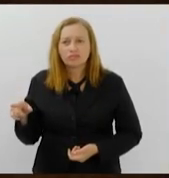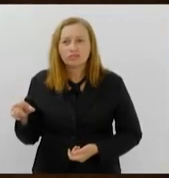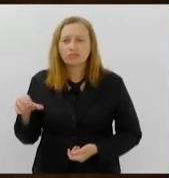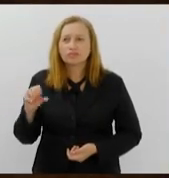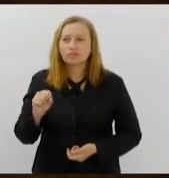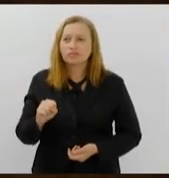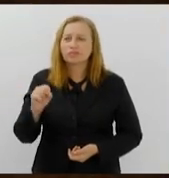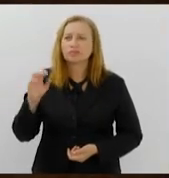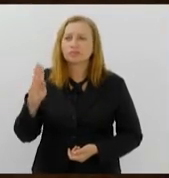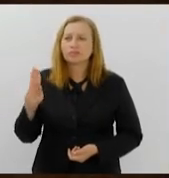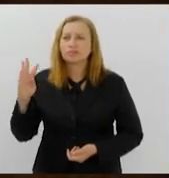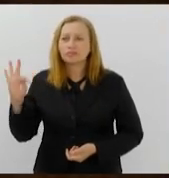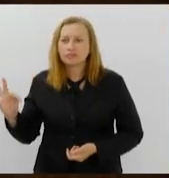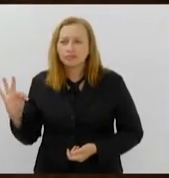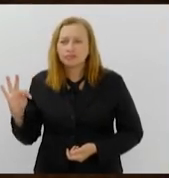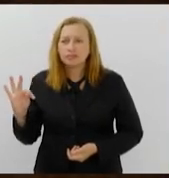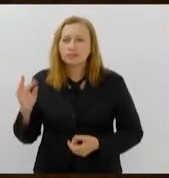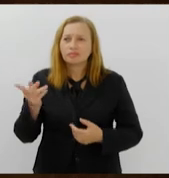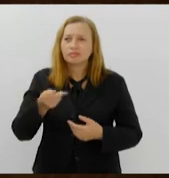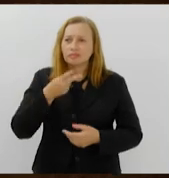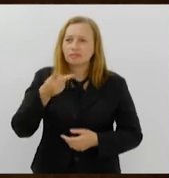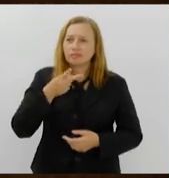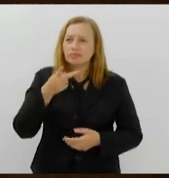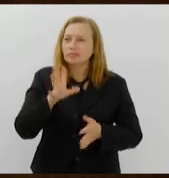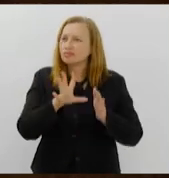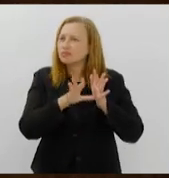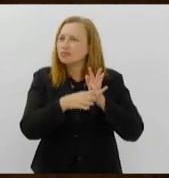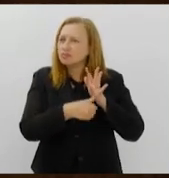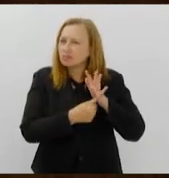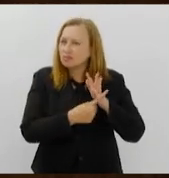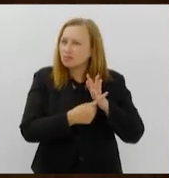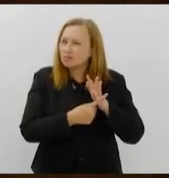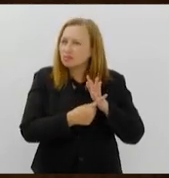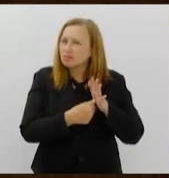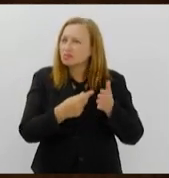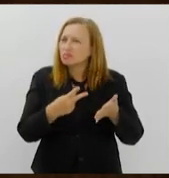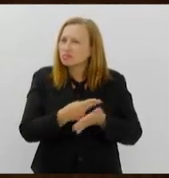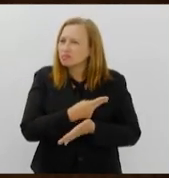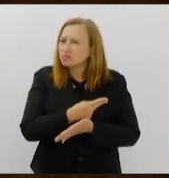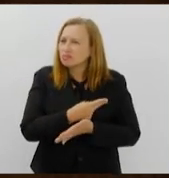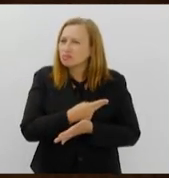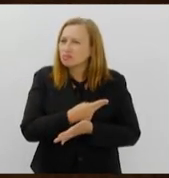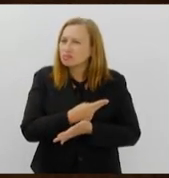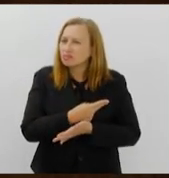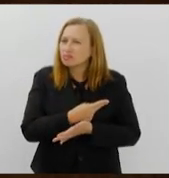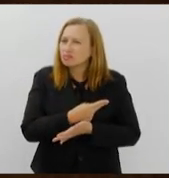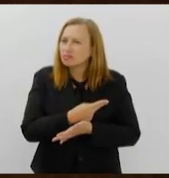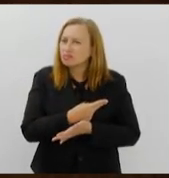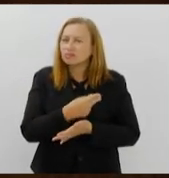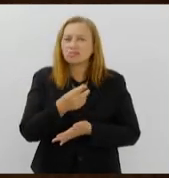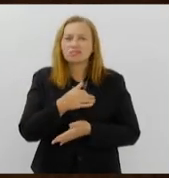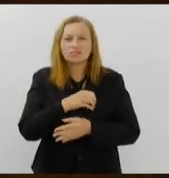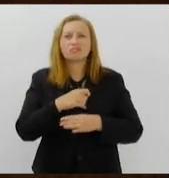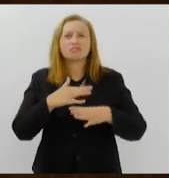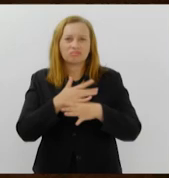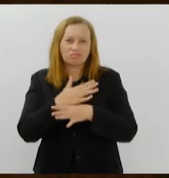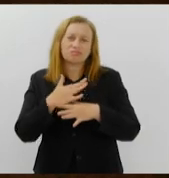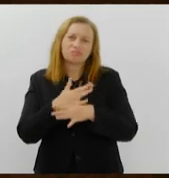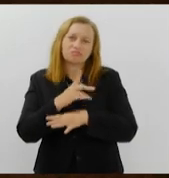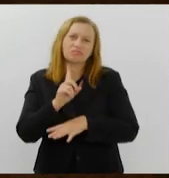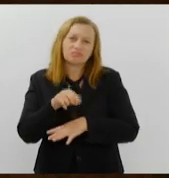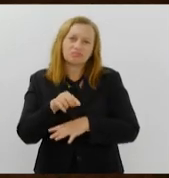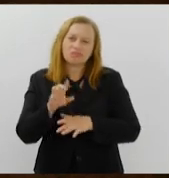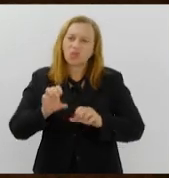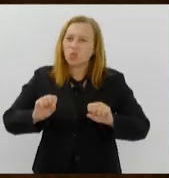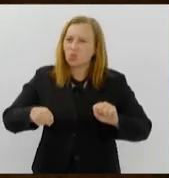e estava comentando sobre uns assaltos, né, que estão ocorrendo em toda a cidade, né, esses